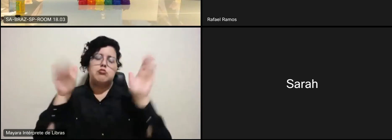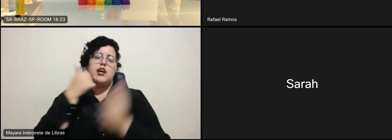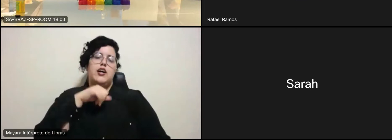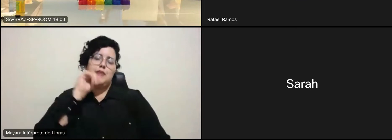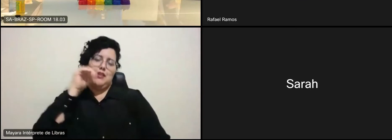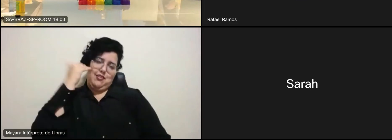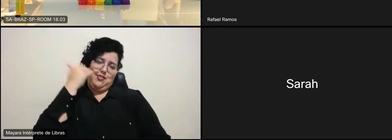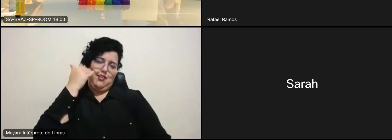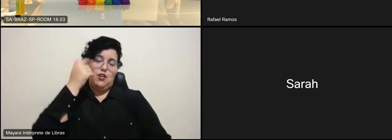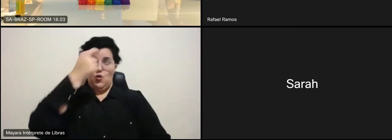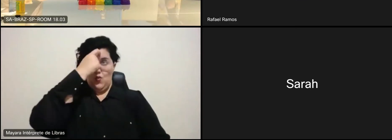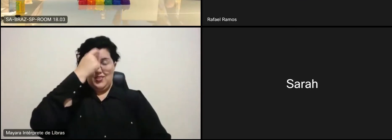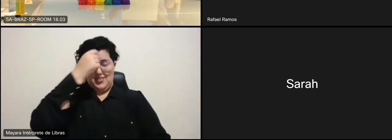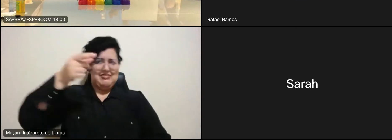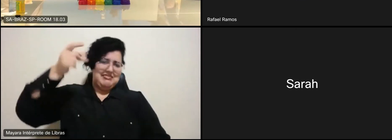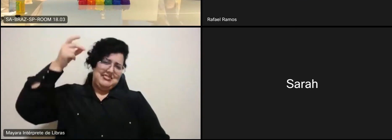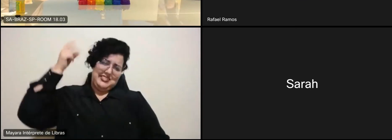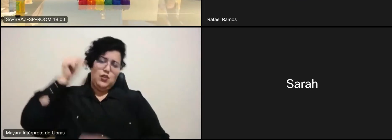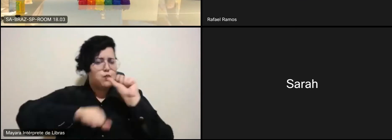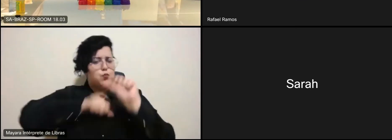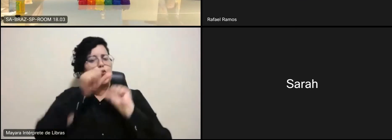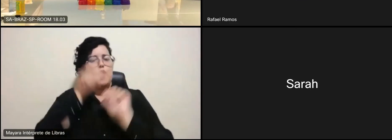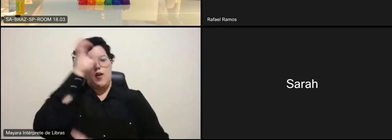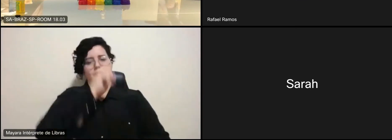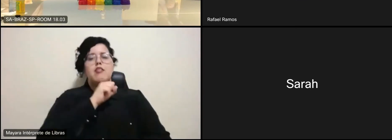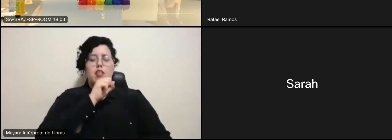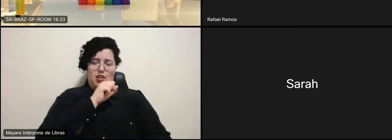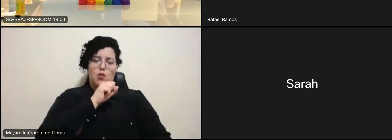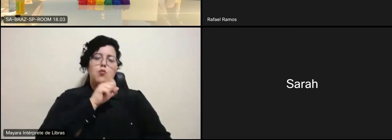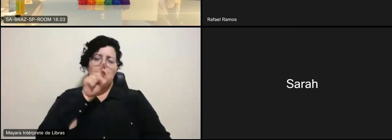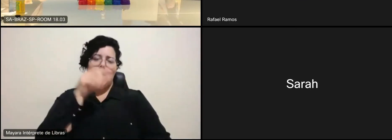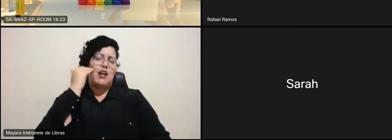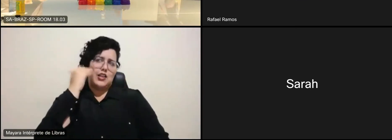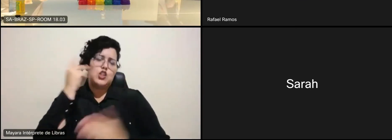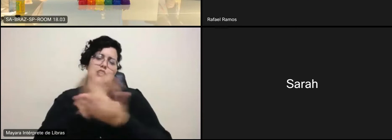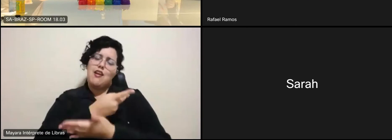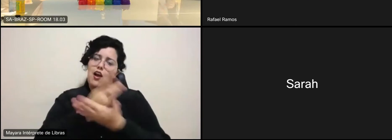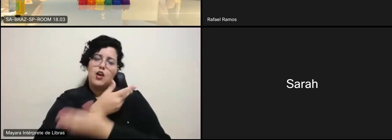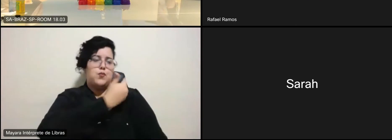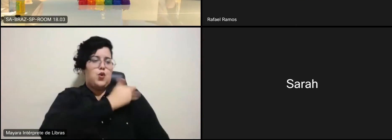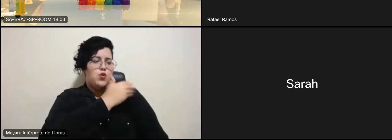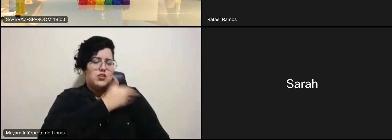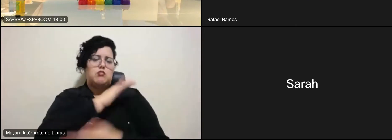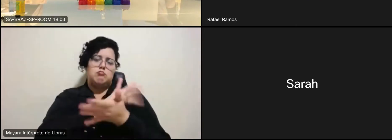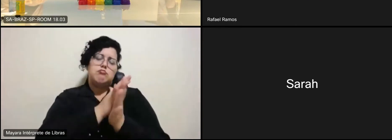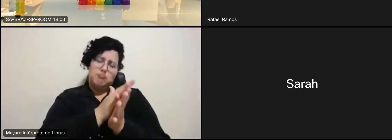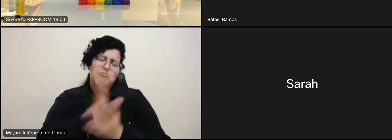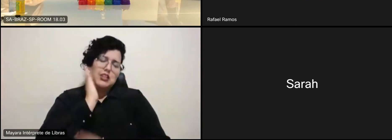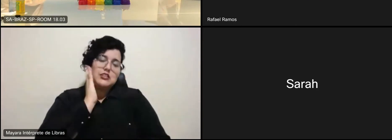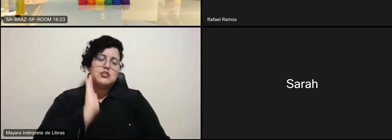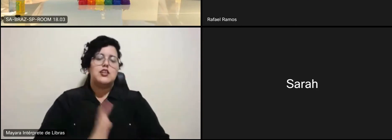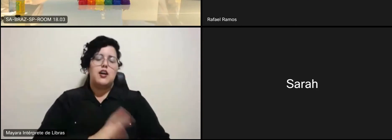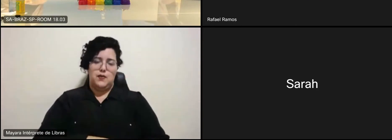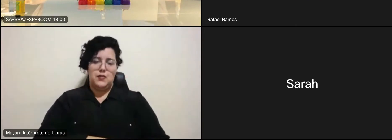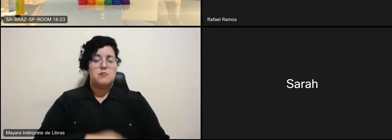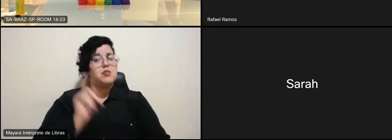dos vieses inconscientes, conscientes, que falaram para ela que era errado, que falaram para ela que eu não poderia. Então, acho que é